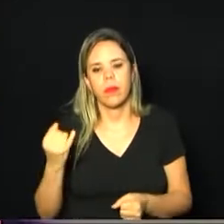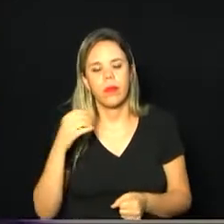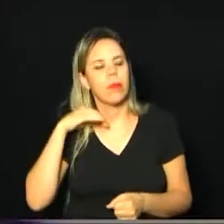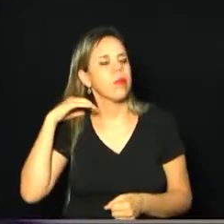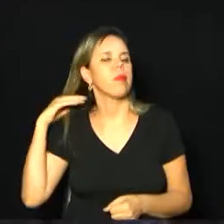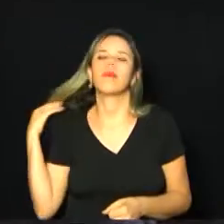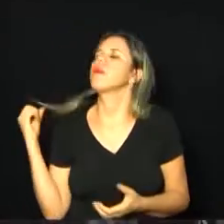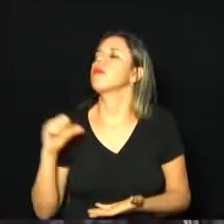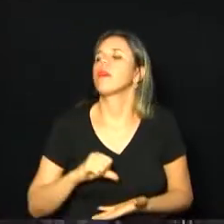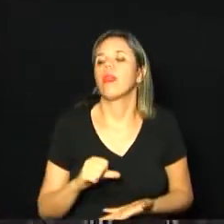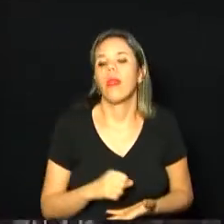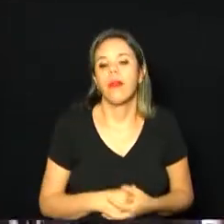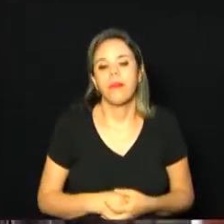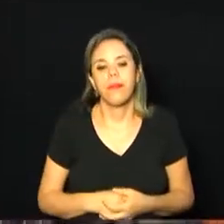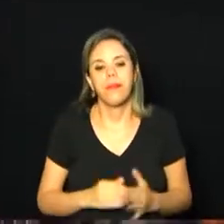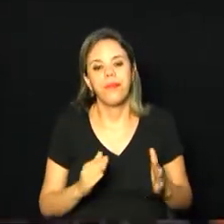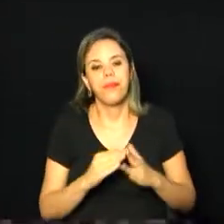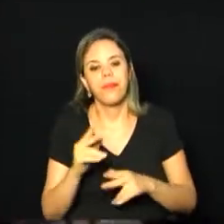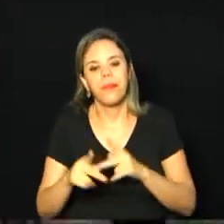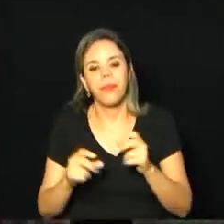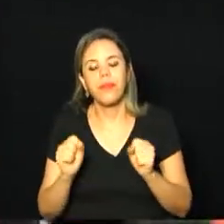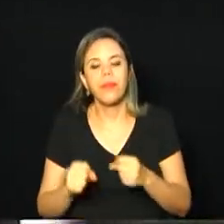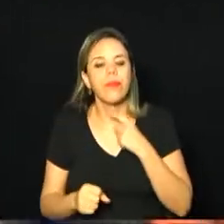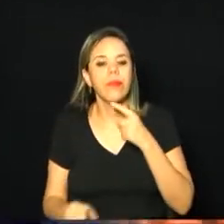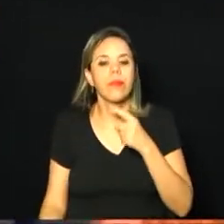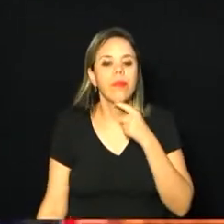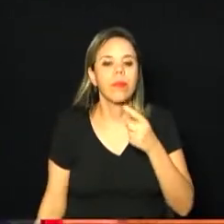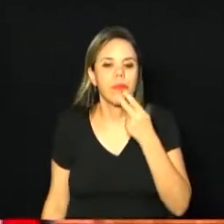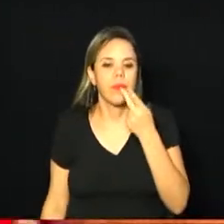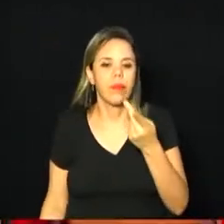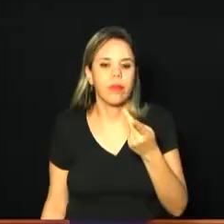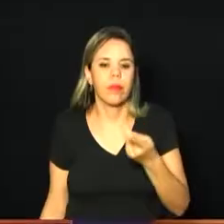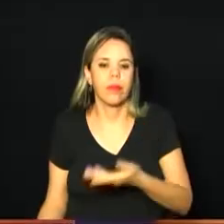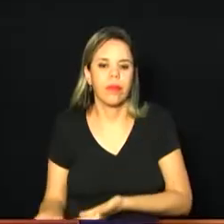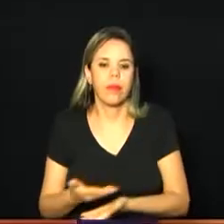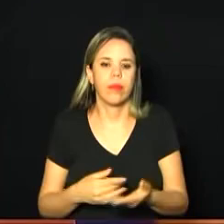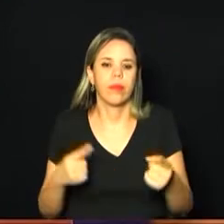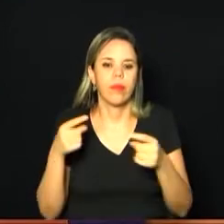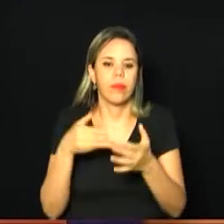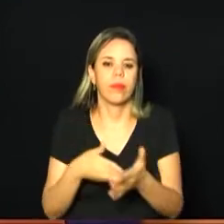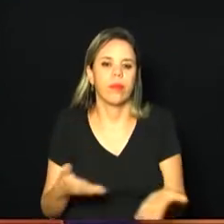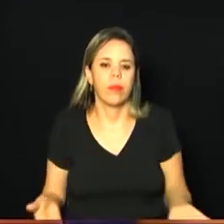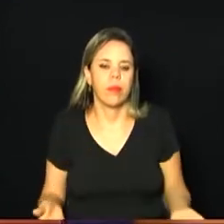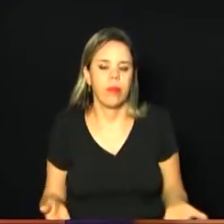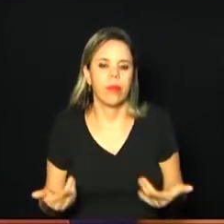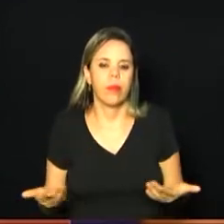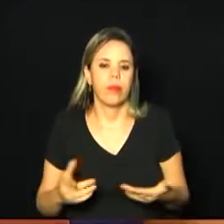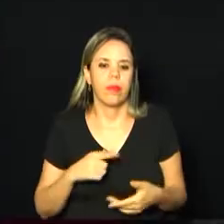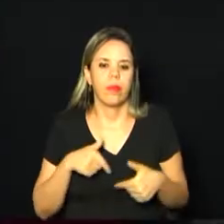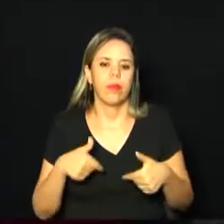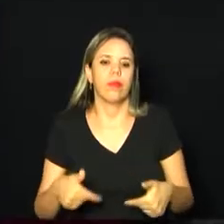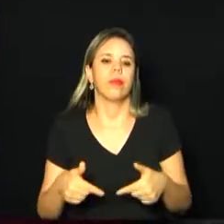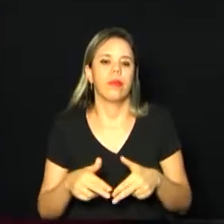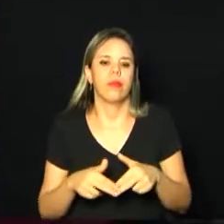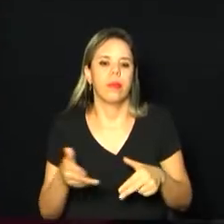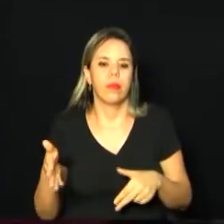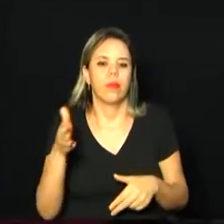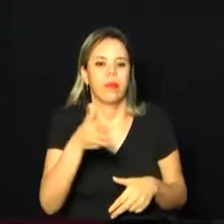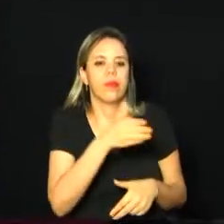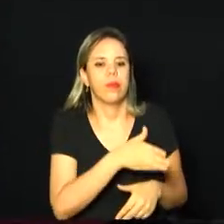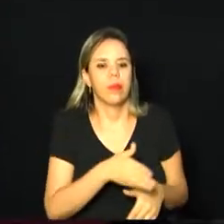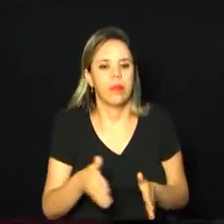dessa região os moradores puderam tirar dúvidas a partilhar dificuldades que atualmente enfrentam para se